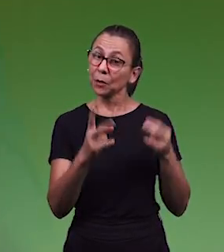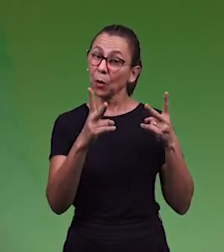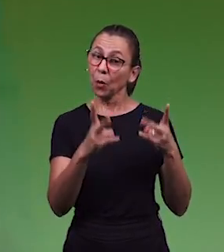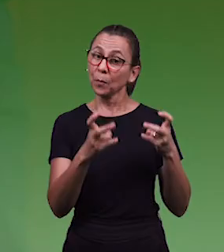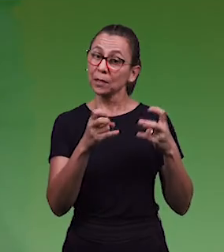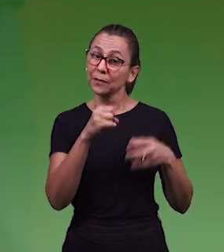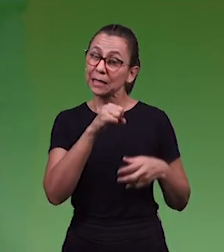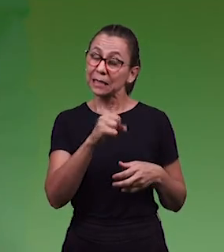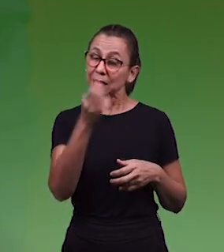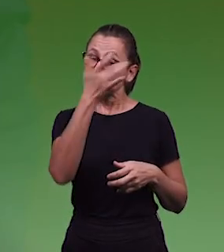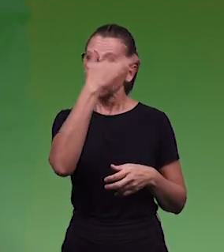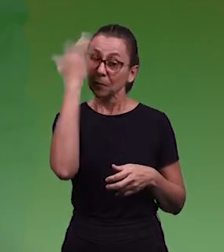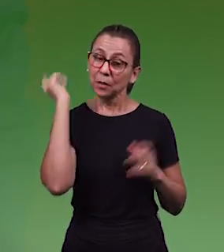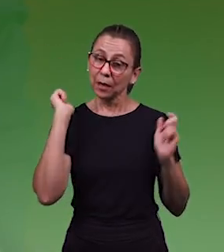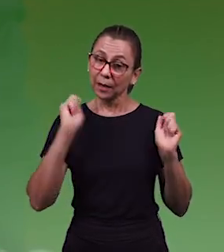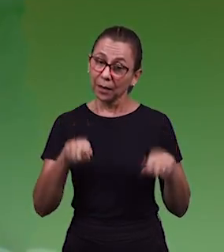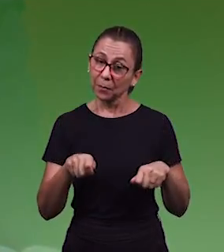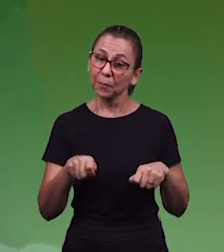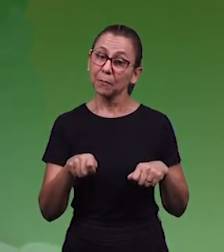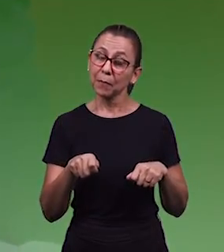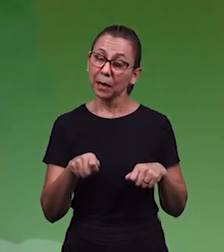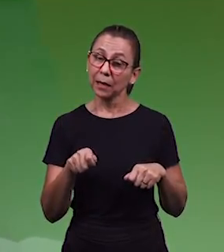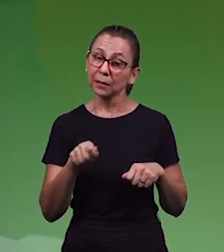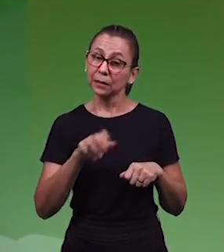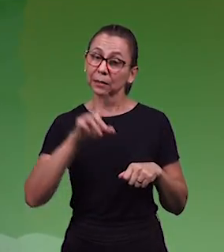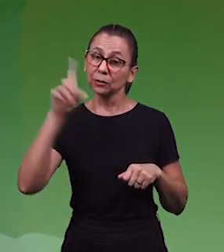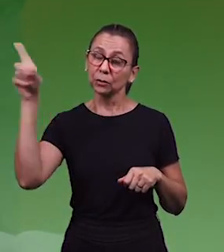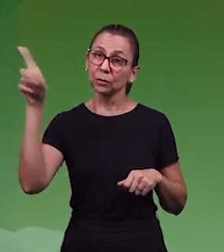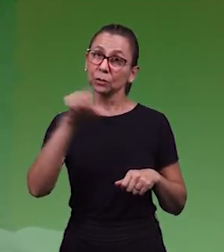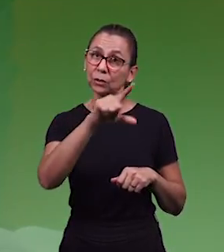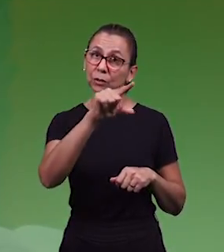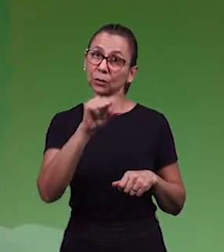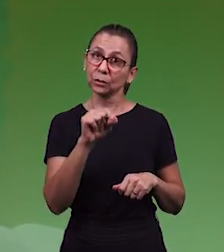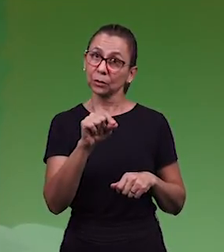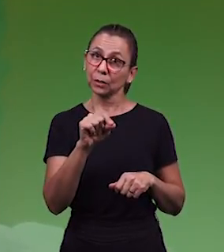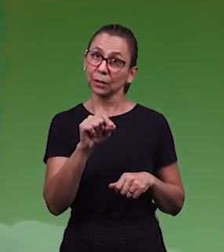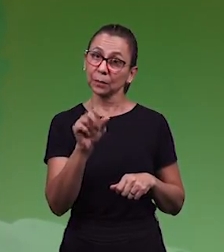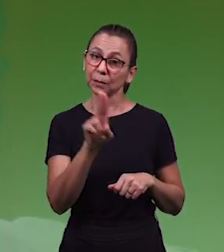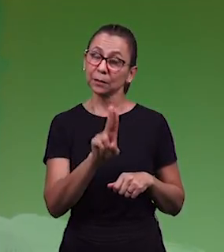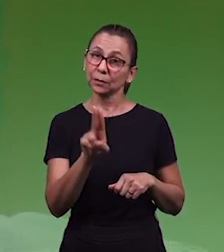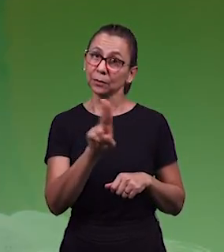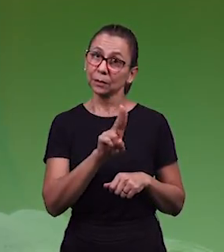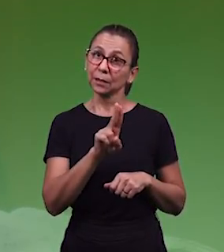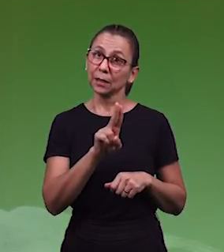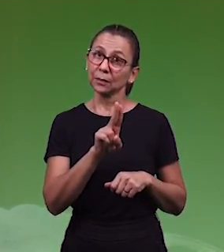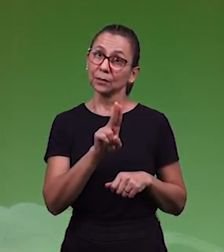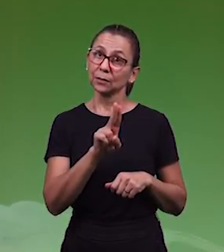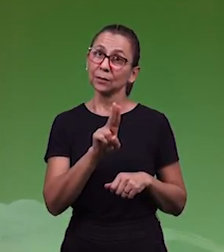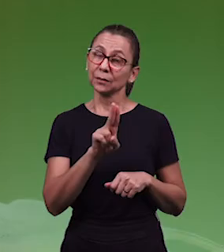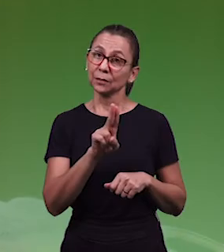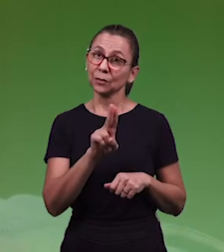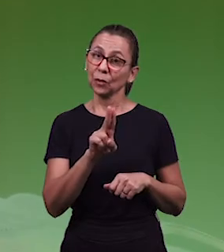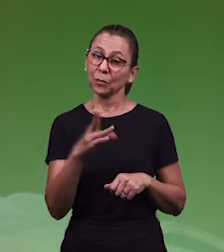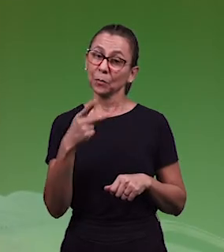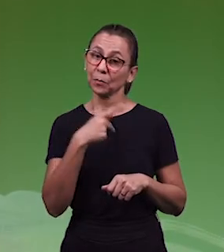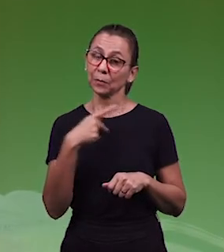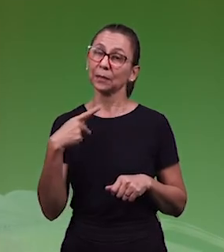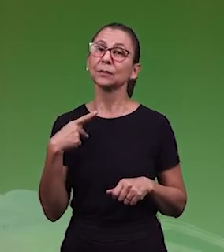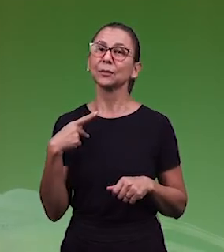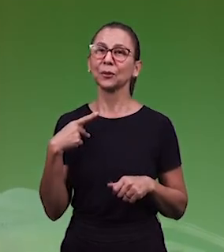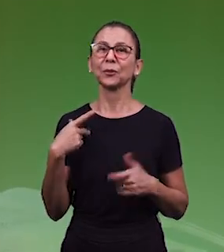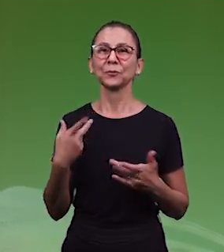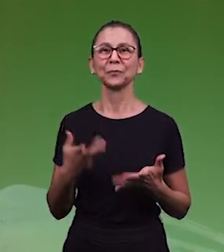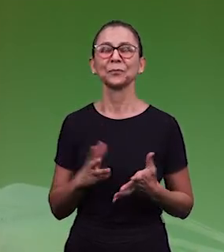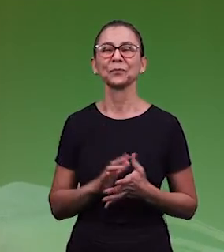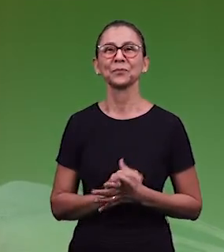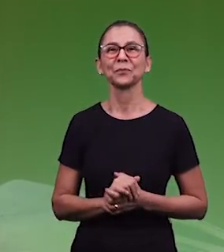Porque você começa a ver o obreiro no desenvolvimento das suas atividades e sendo usado nas mãos do Senhor. O grupo